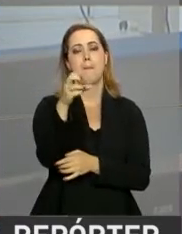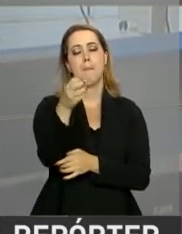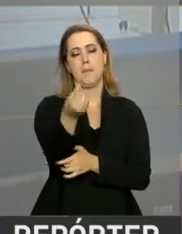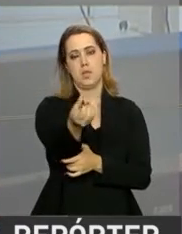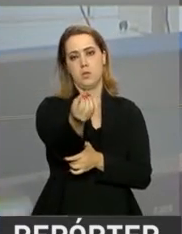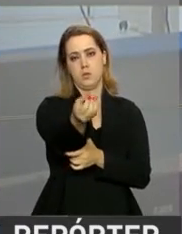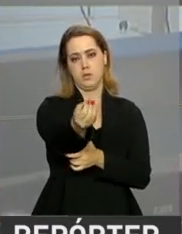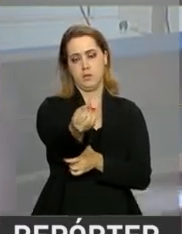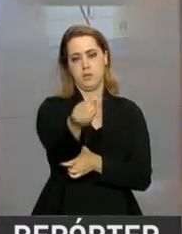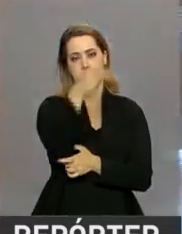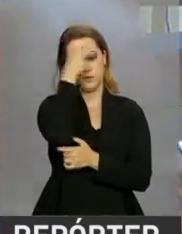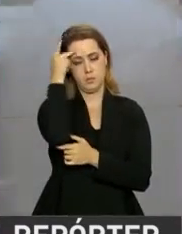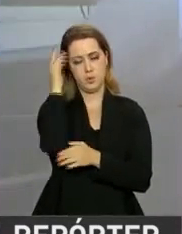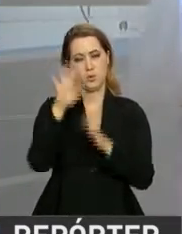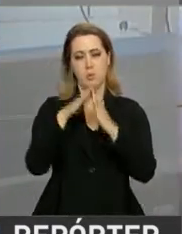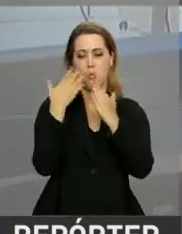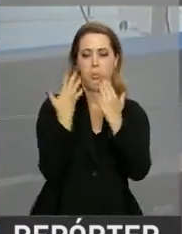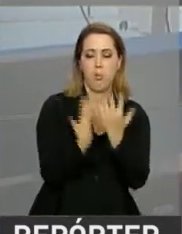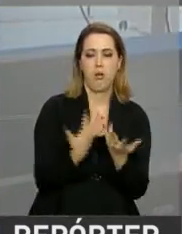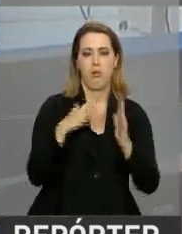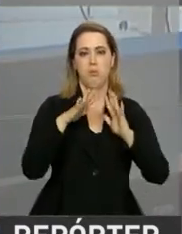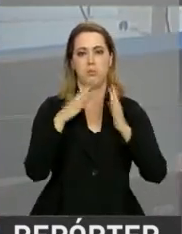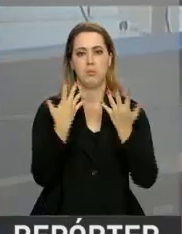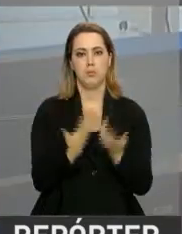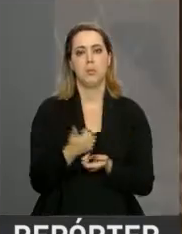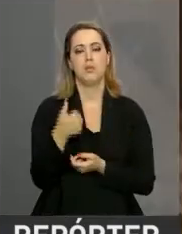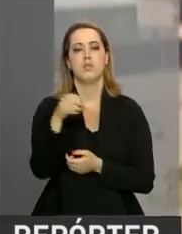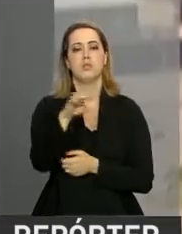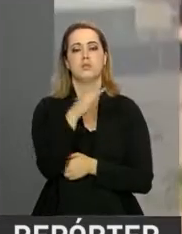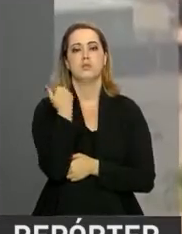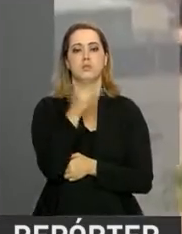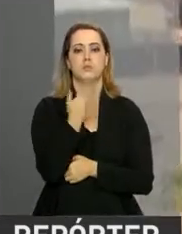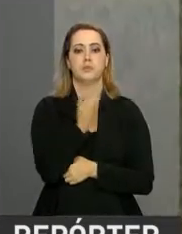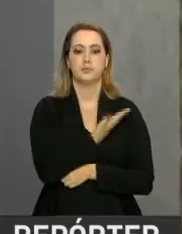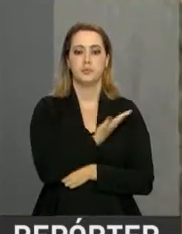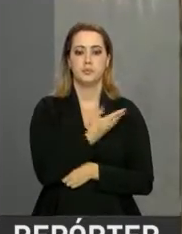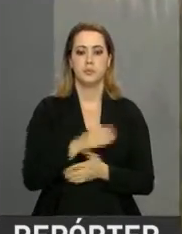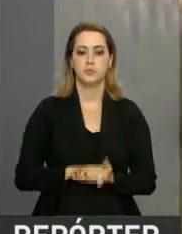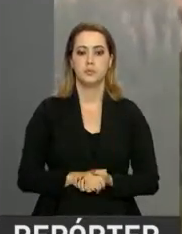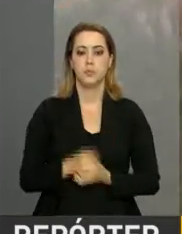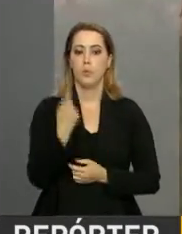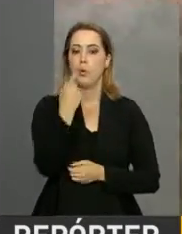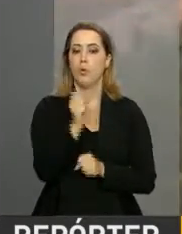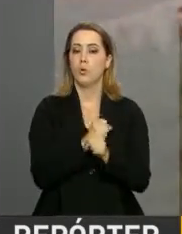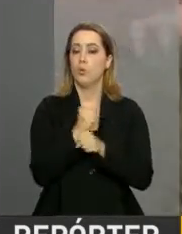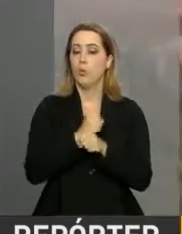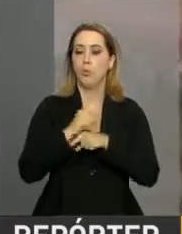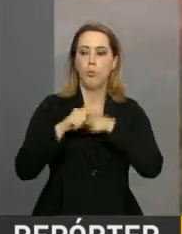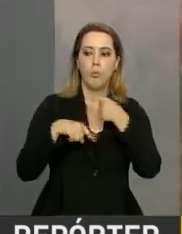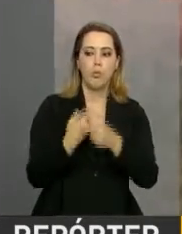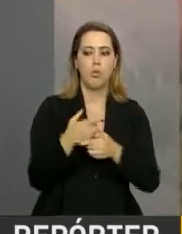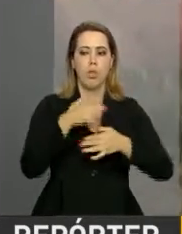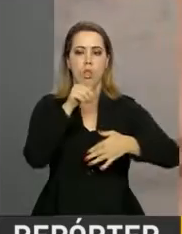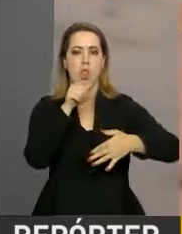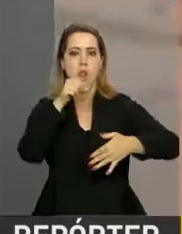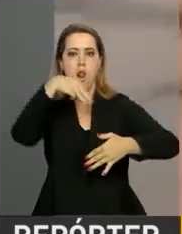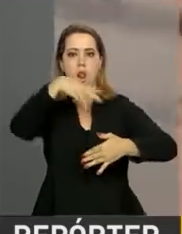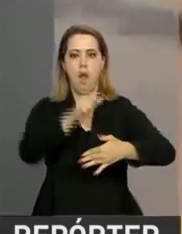e 19 mortos. A reportagem é da Rede Minas. Um ano depois da lama